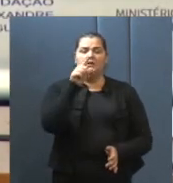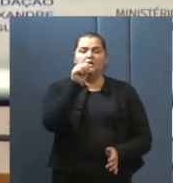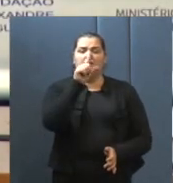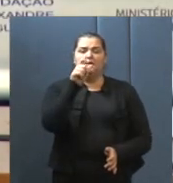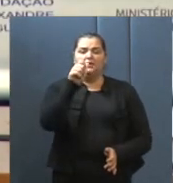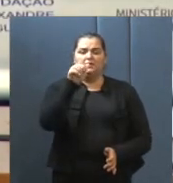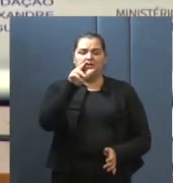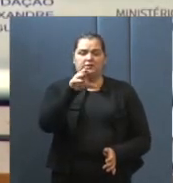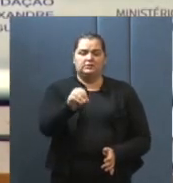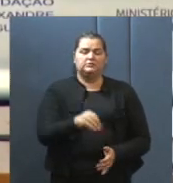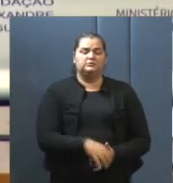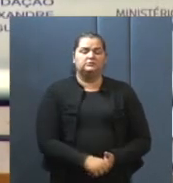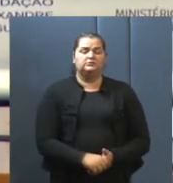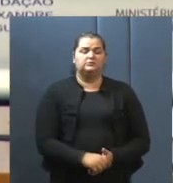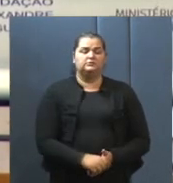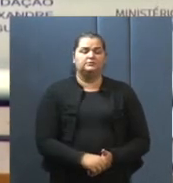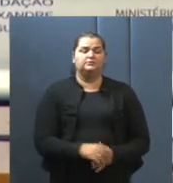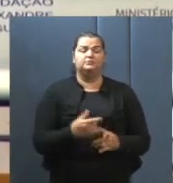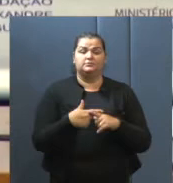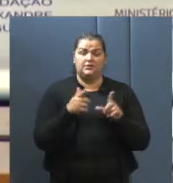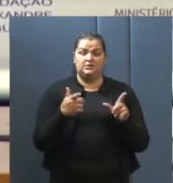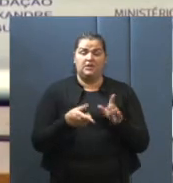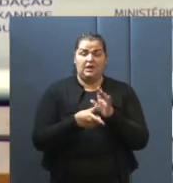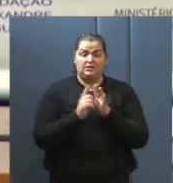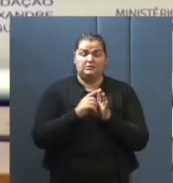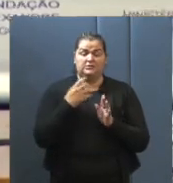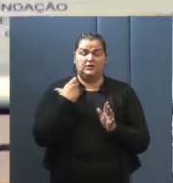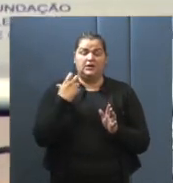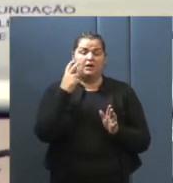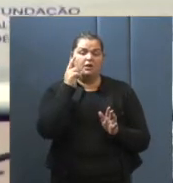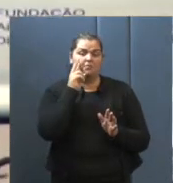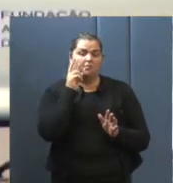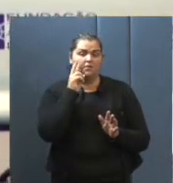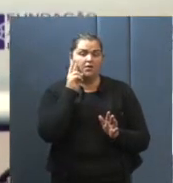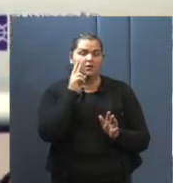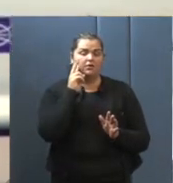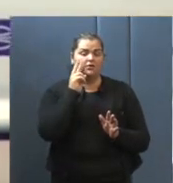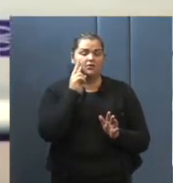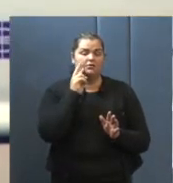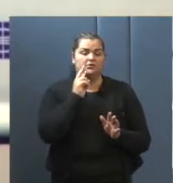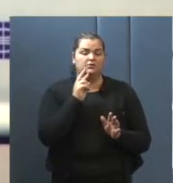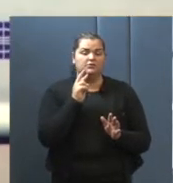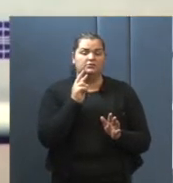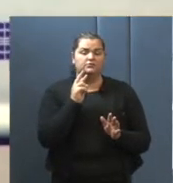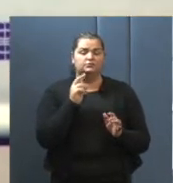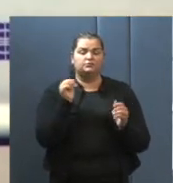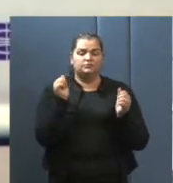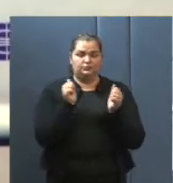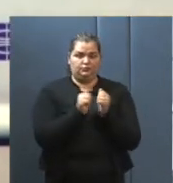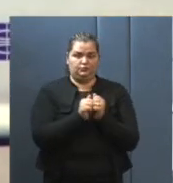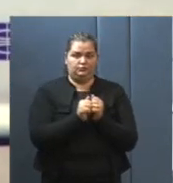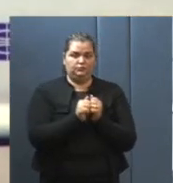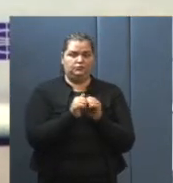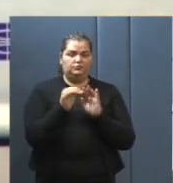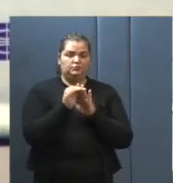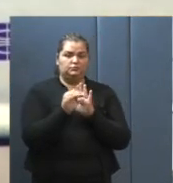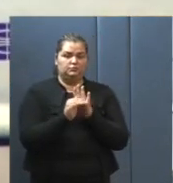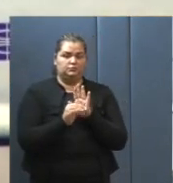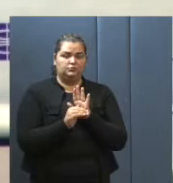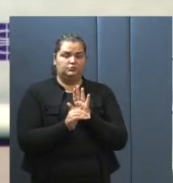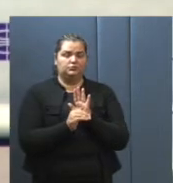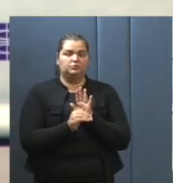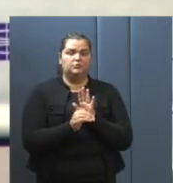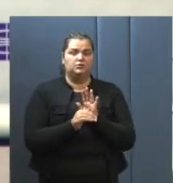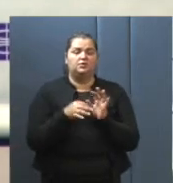de Deus Lima, mas antes, só recordar que nós distribuímos, junto com a programação,